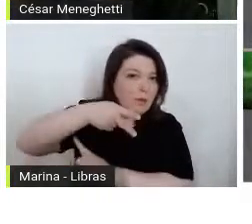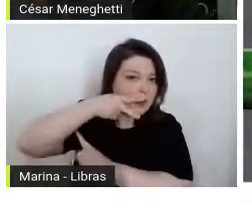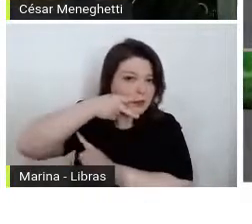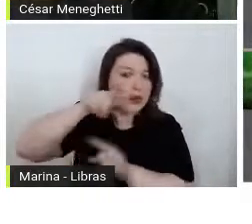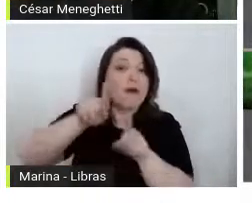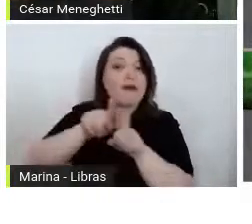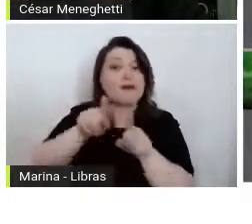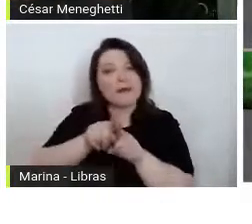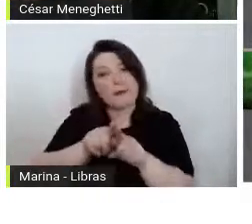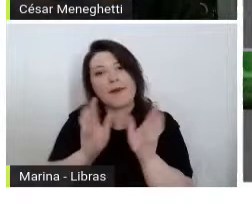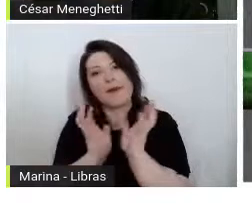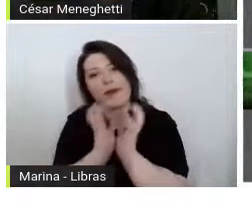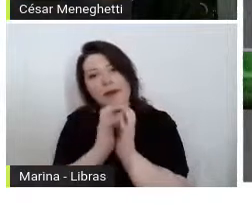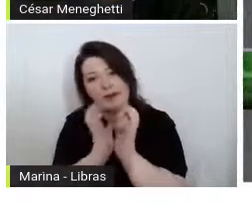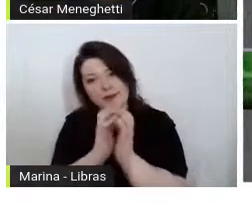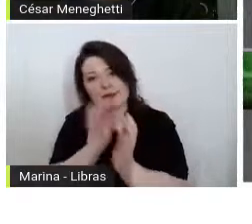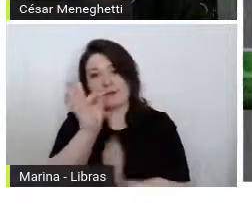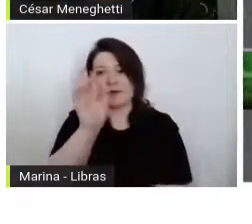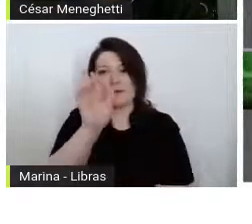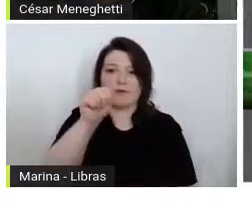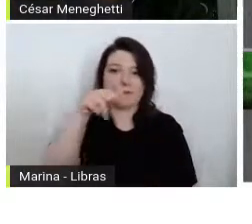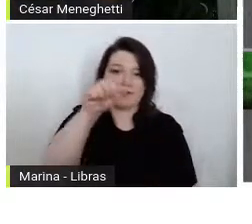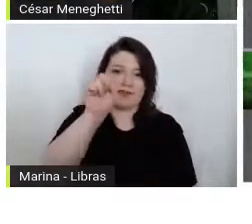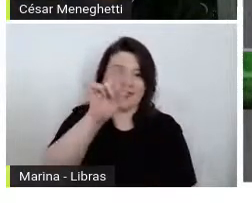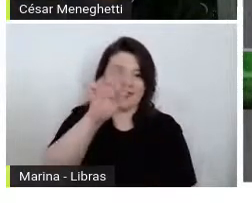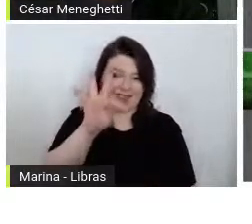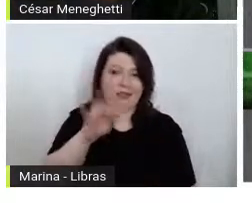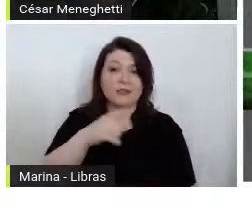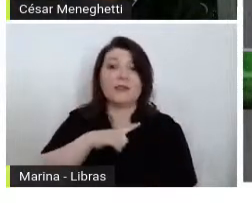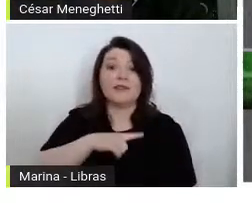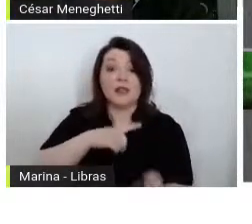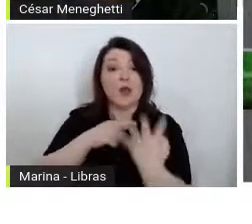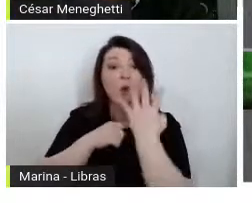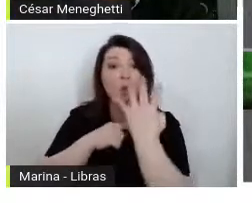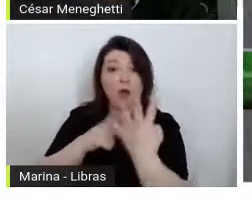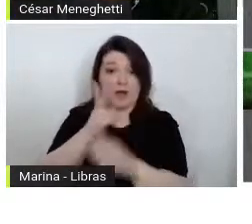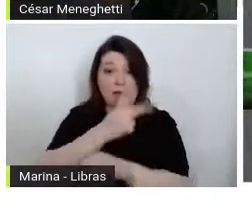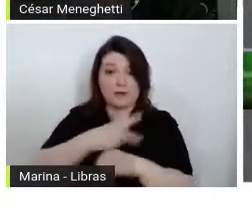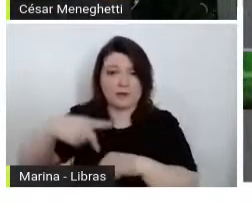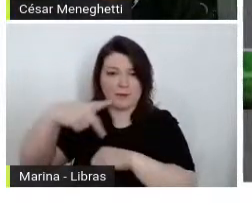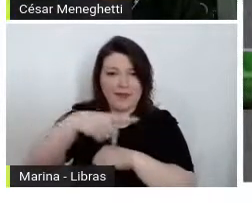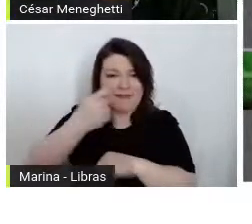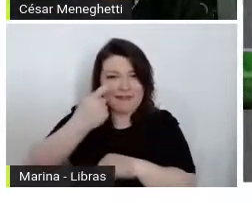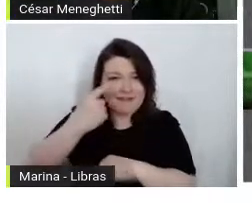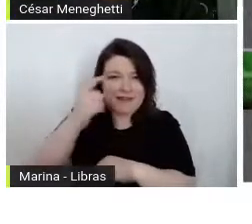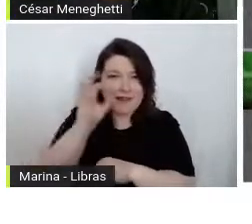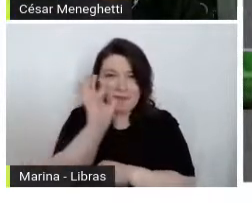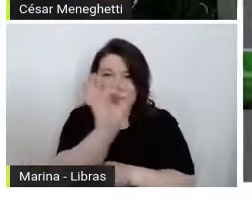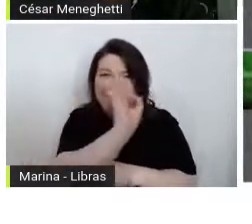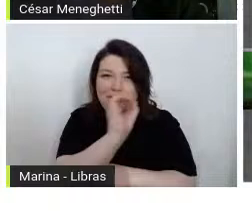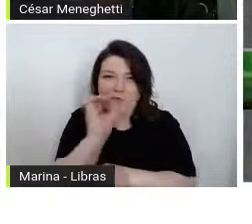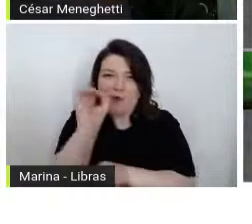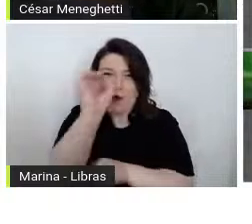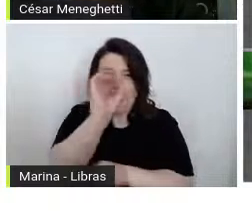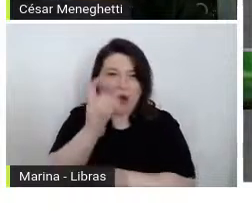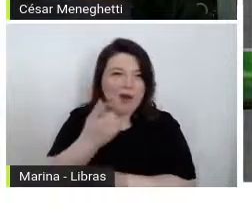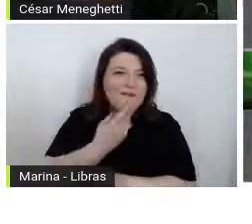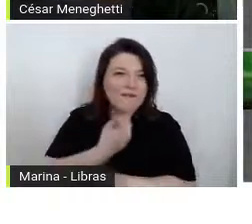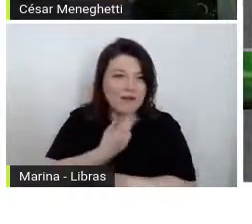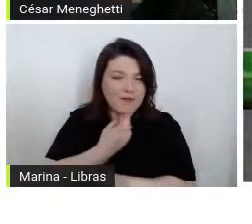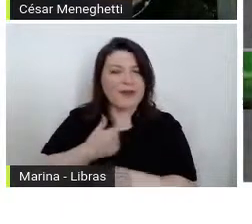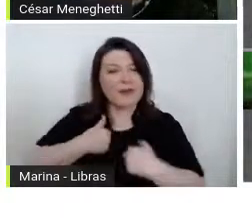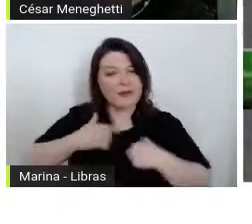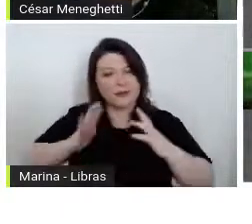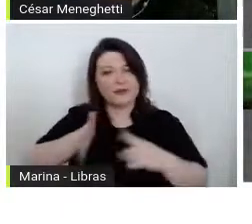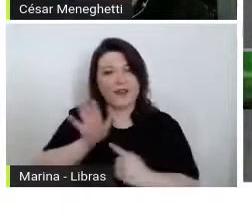são os quatro países. Aqui tem o um mapa. Os quatro. As bolinhas vermelhas é onde eu já fiz uma amostra,